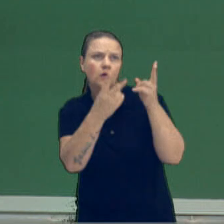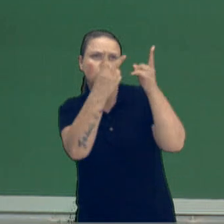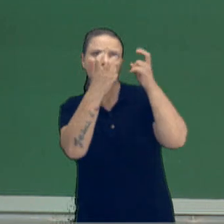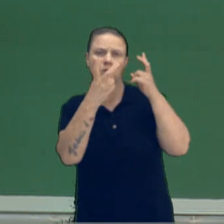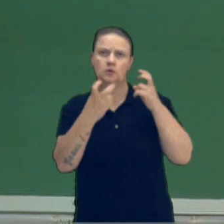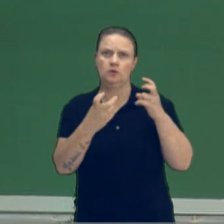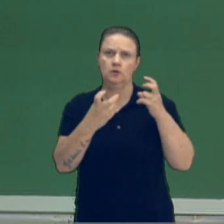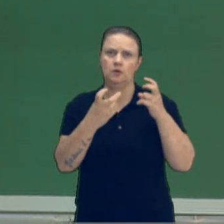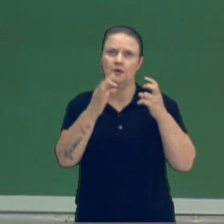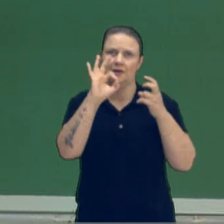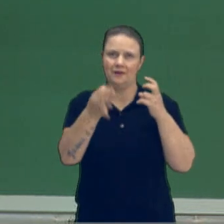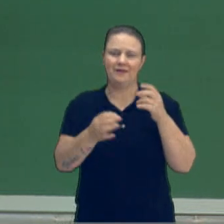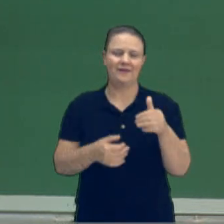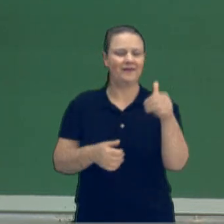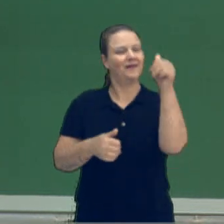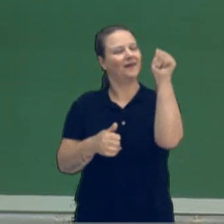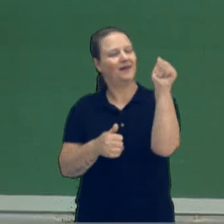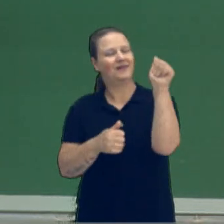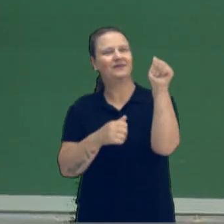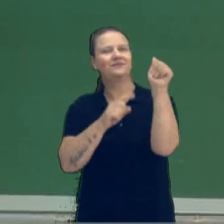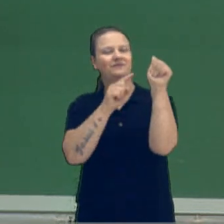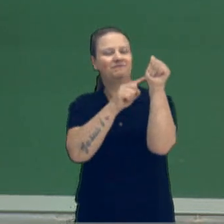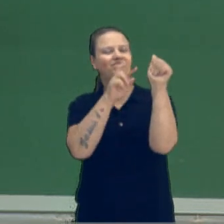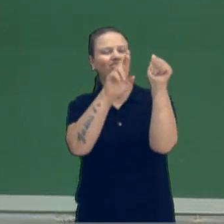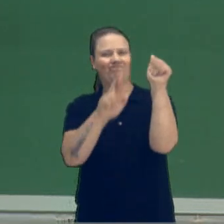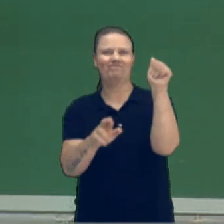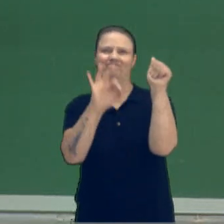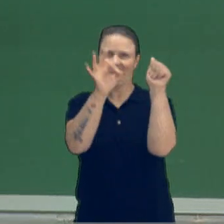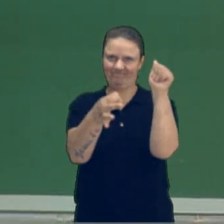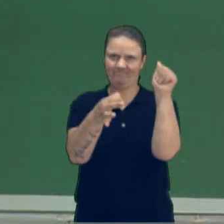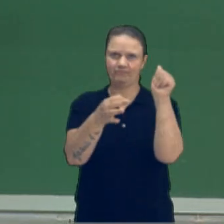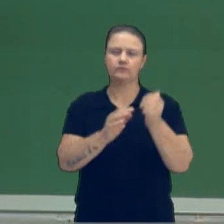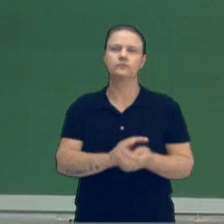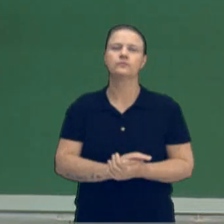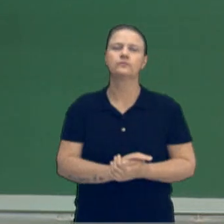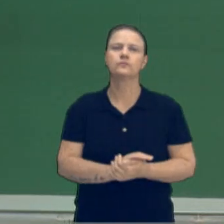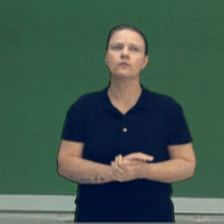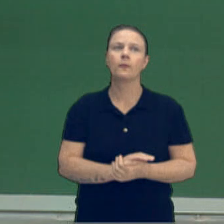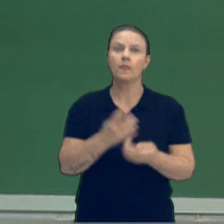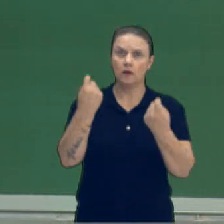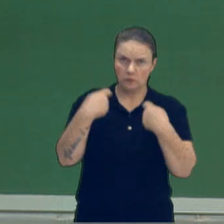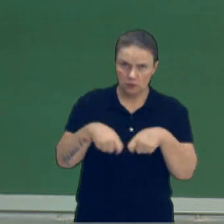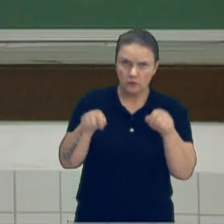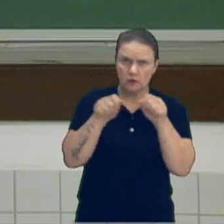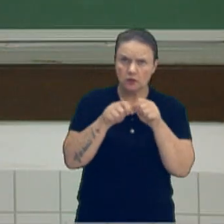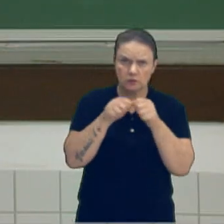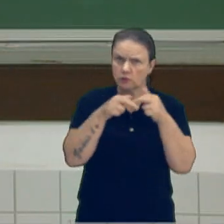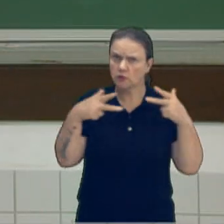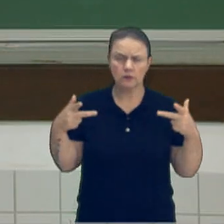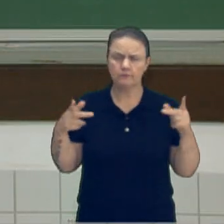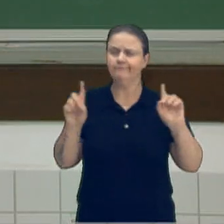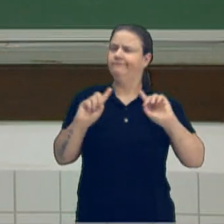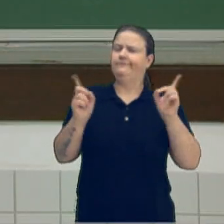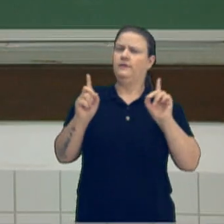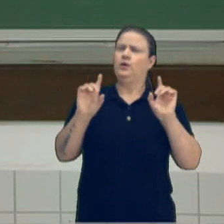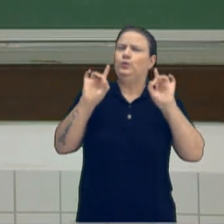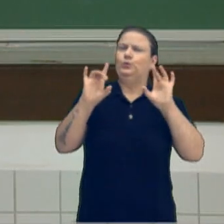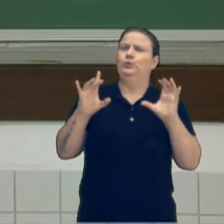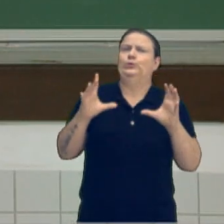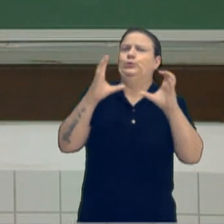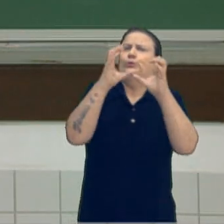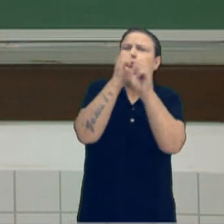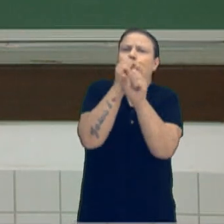que a alternativa correta é a alternativa A, tá? Então, a gente precisou fazer muita conta aqui? Não, a gente só somou